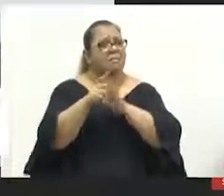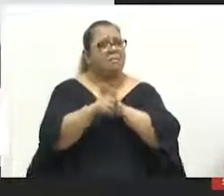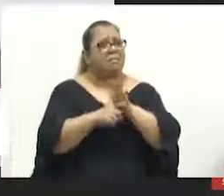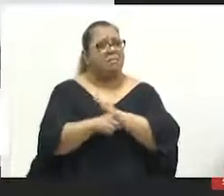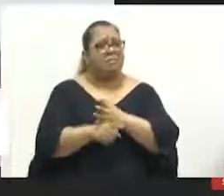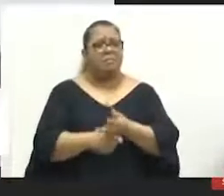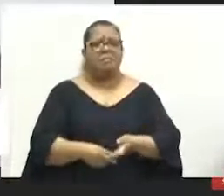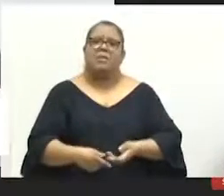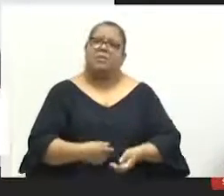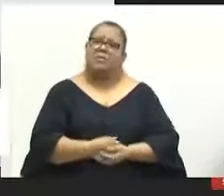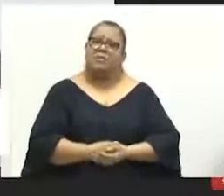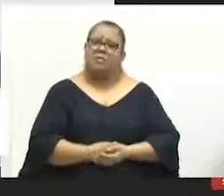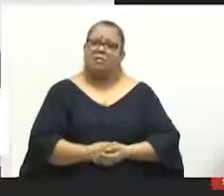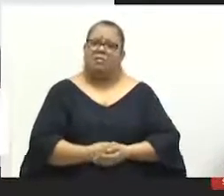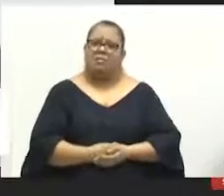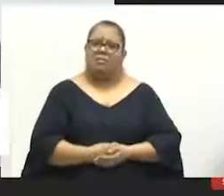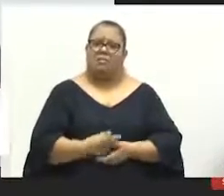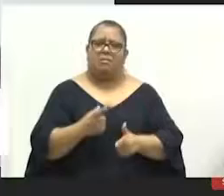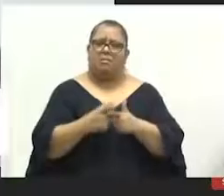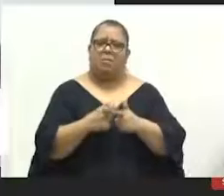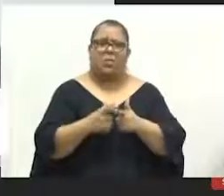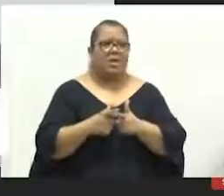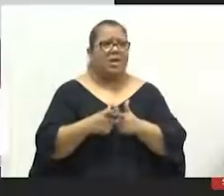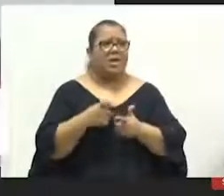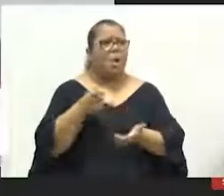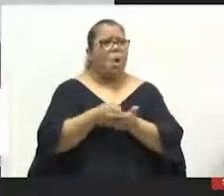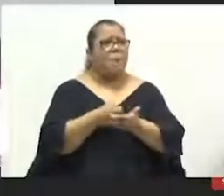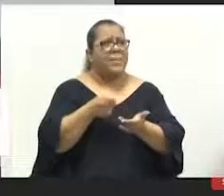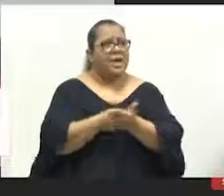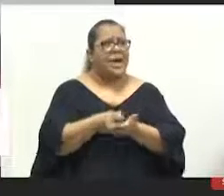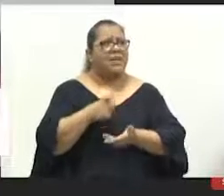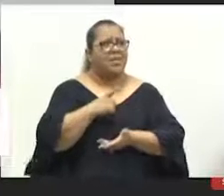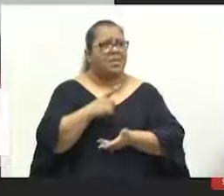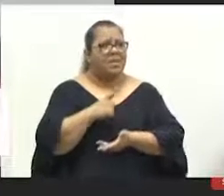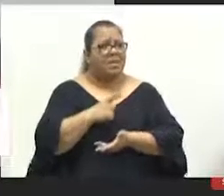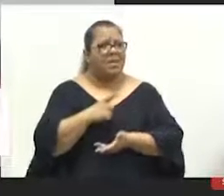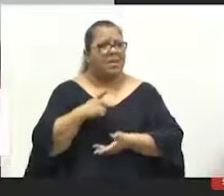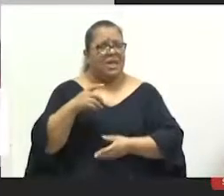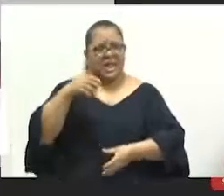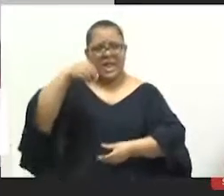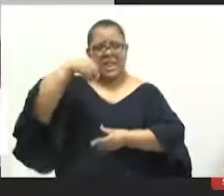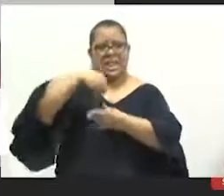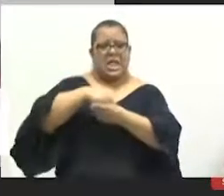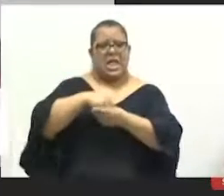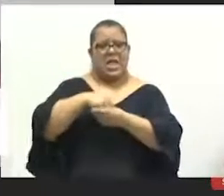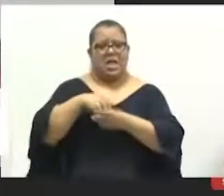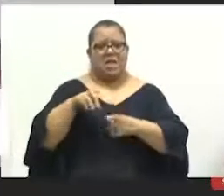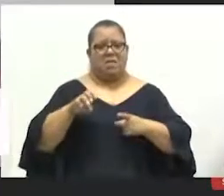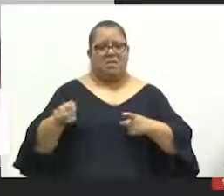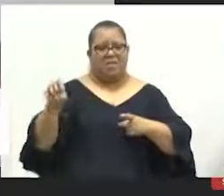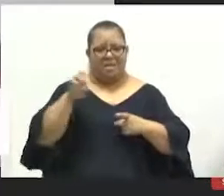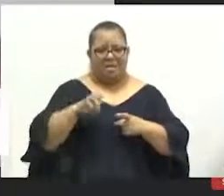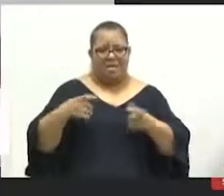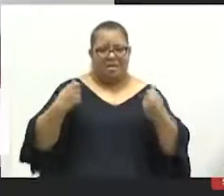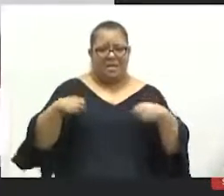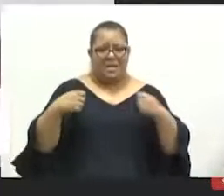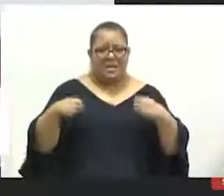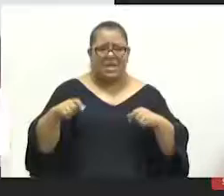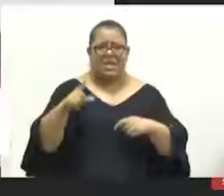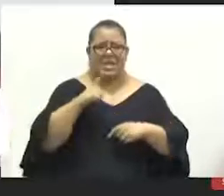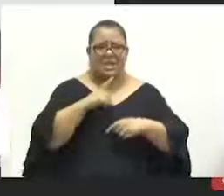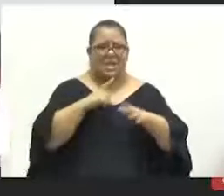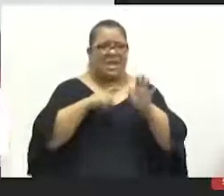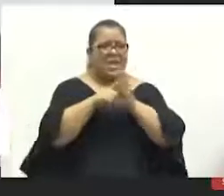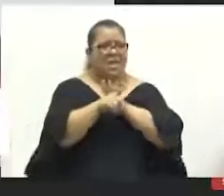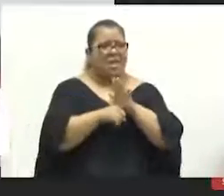determinado desses exames? Se ele é obrigado a ter, lá dentro do serviço, ele tem que ter o raio-x, ele tem que